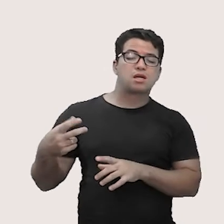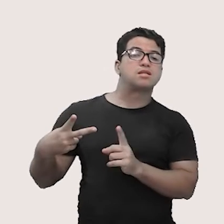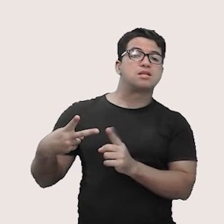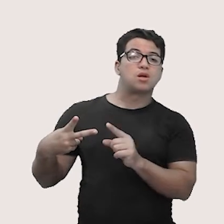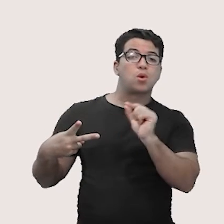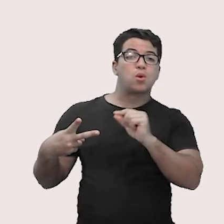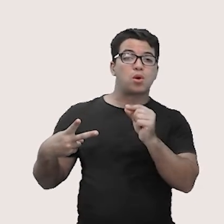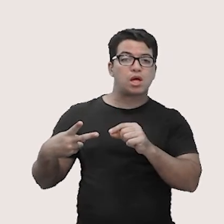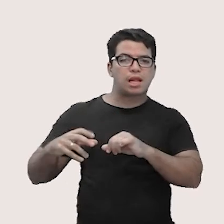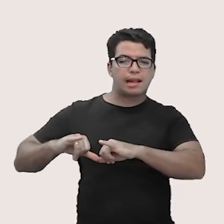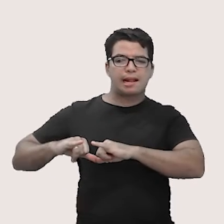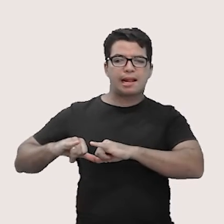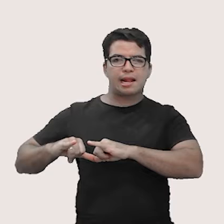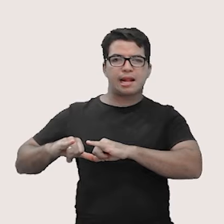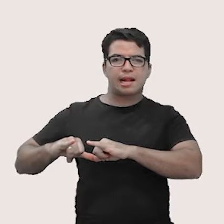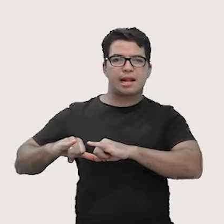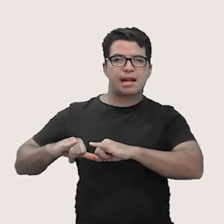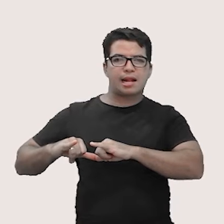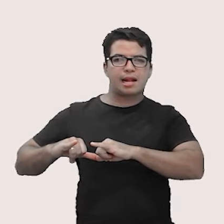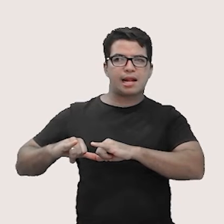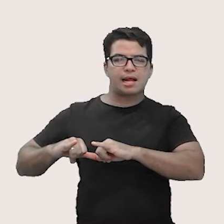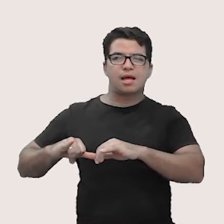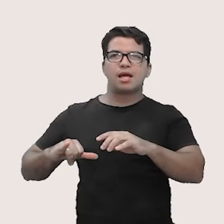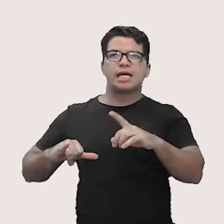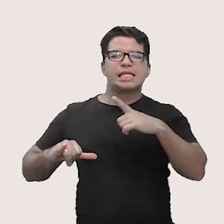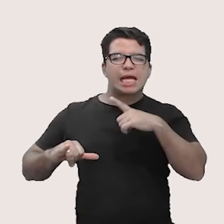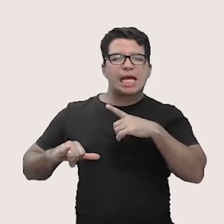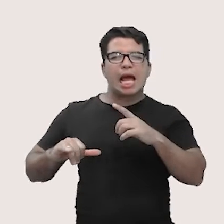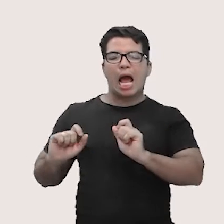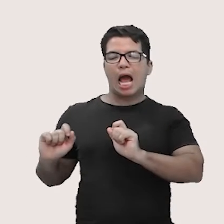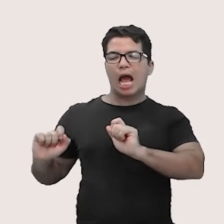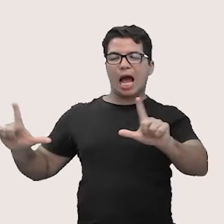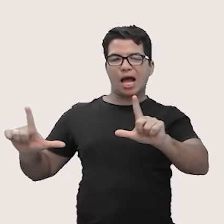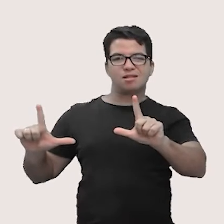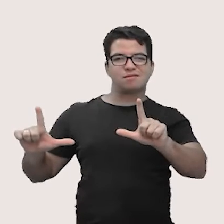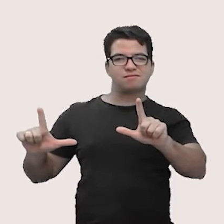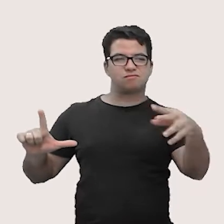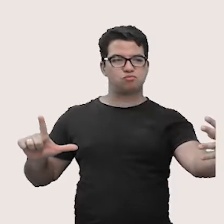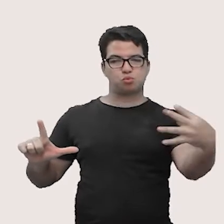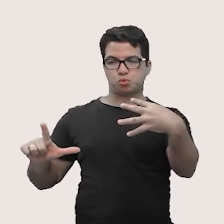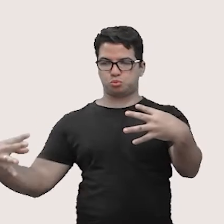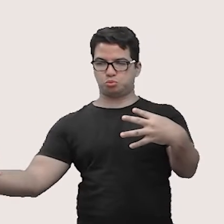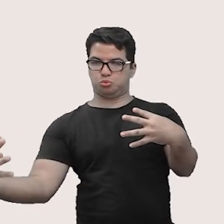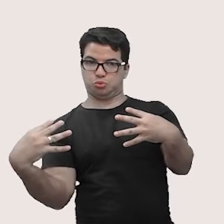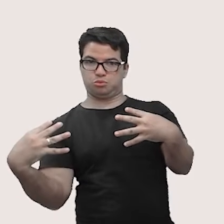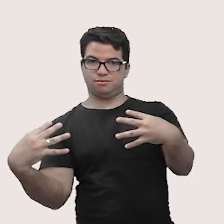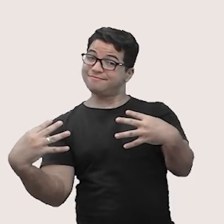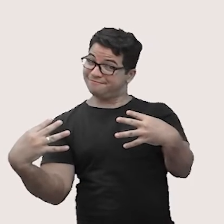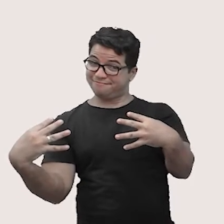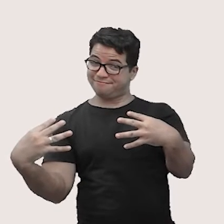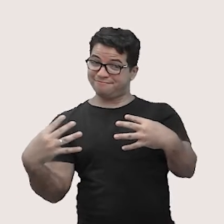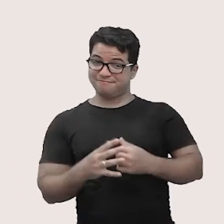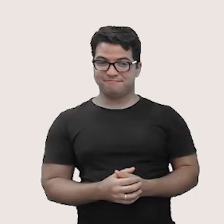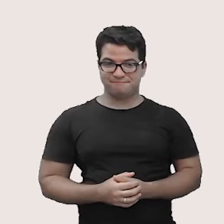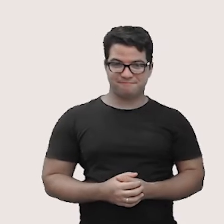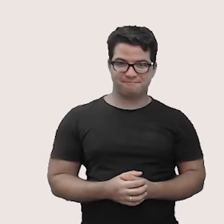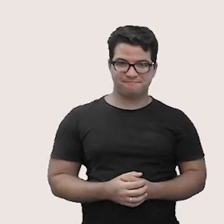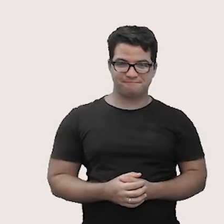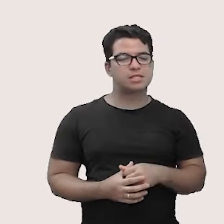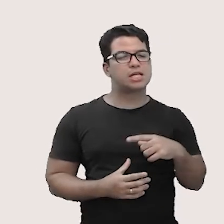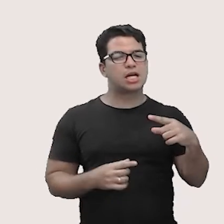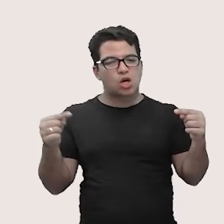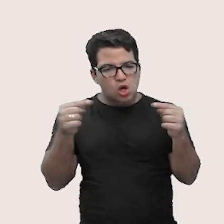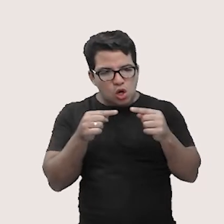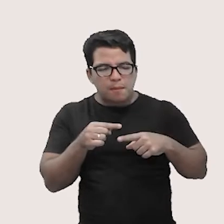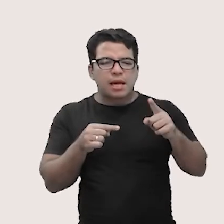advertisement é o que a gente chama de anúncio. Vê muito, né? O advertisement é o anúncio, é um gênero textual